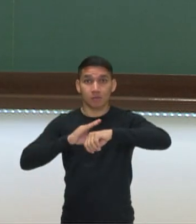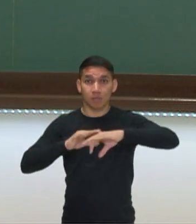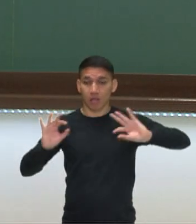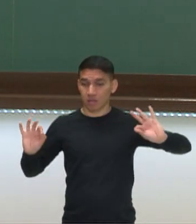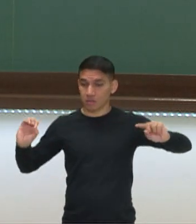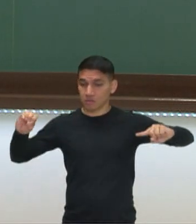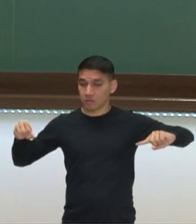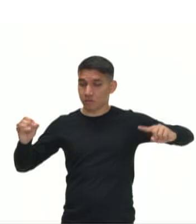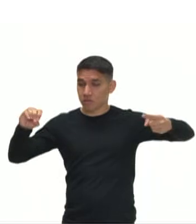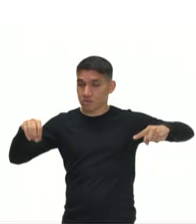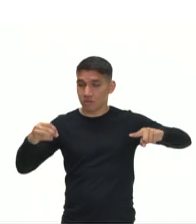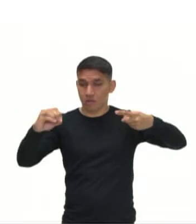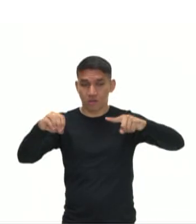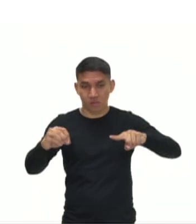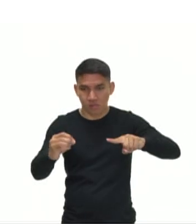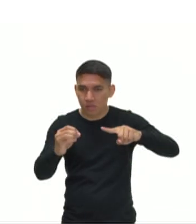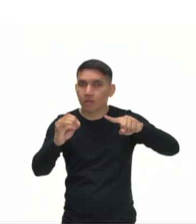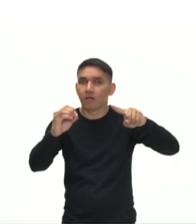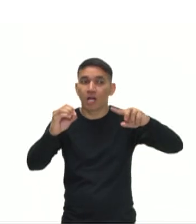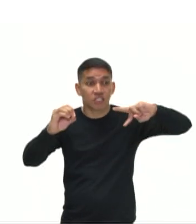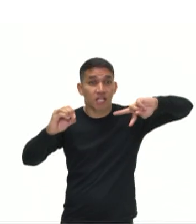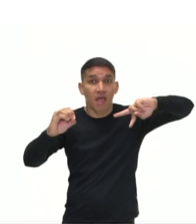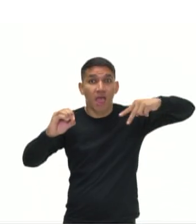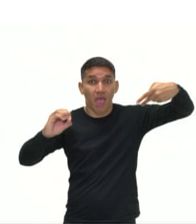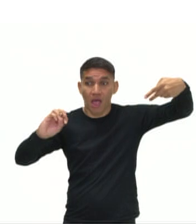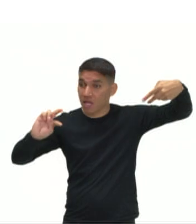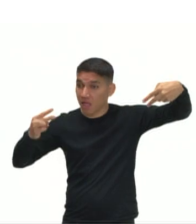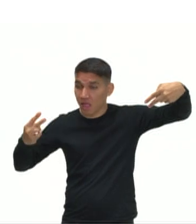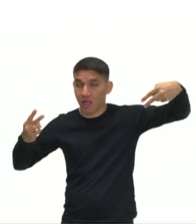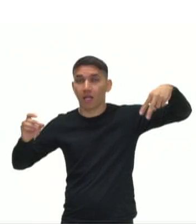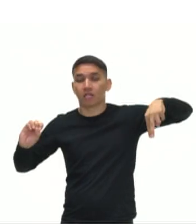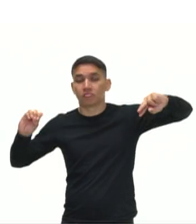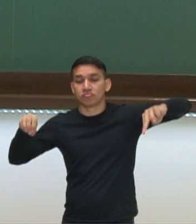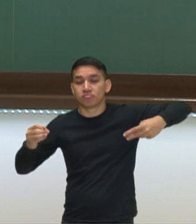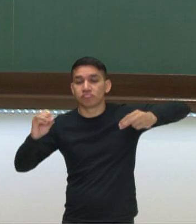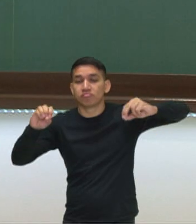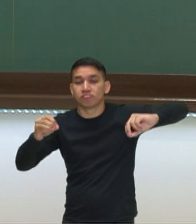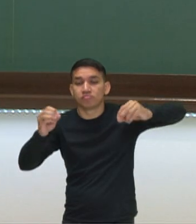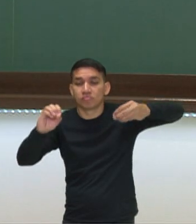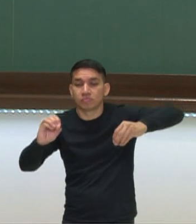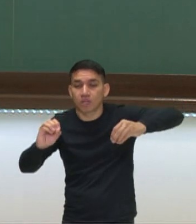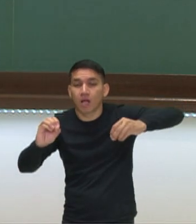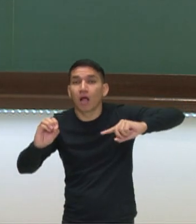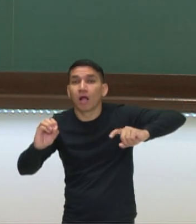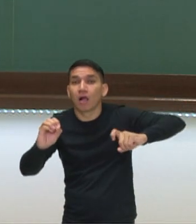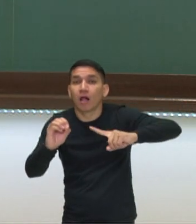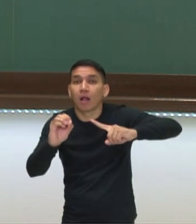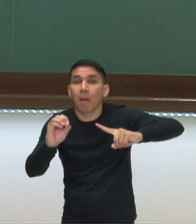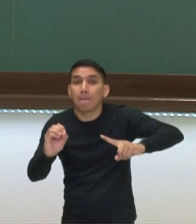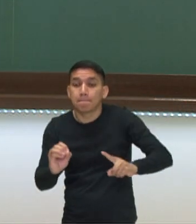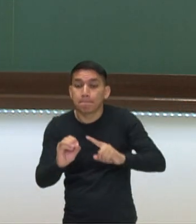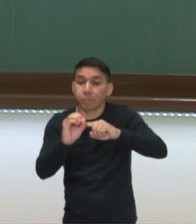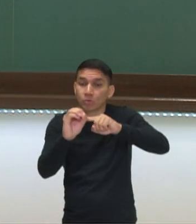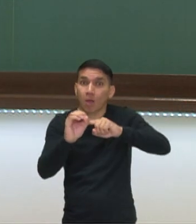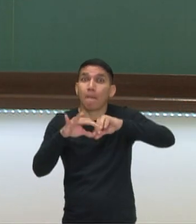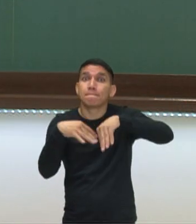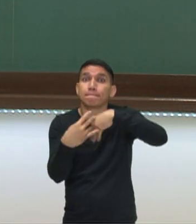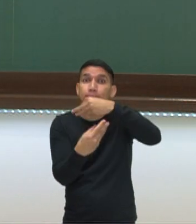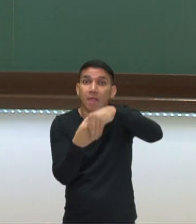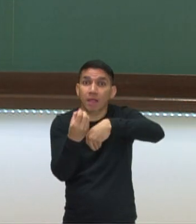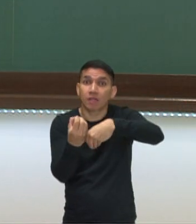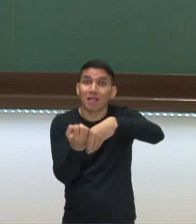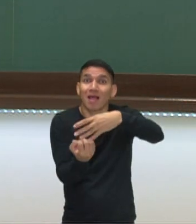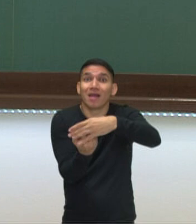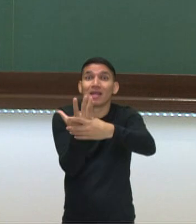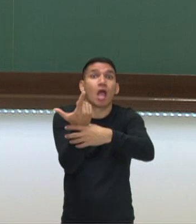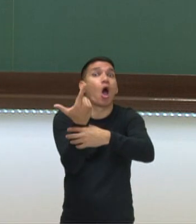vai acontecer uma recombinação gênica. Fragmentos, trechos do DNA vão se misturar.